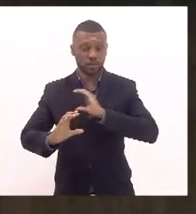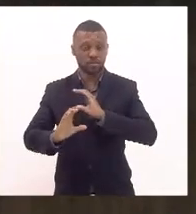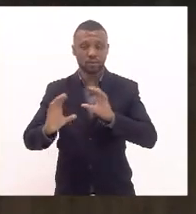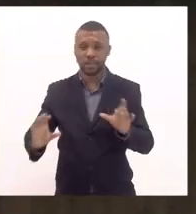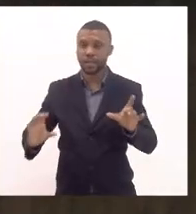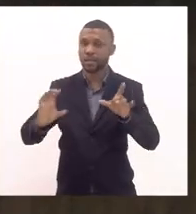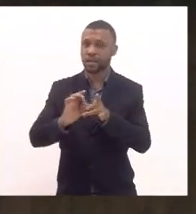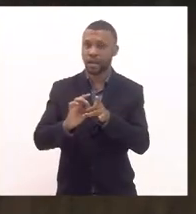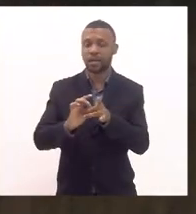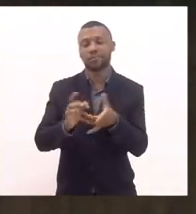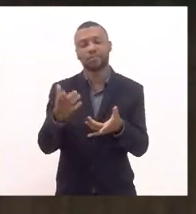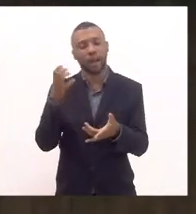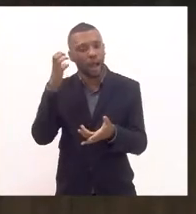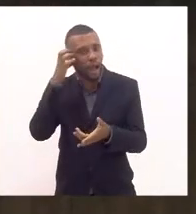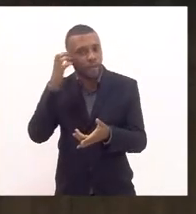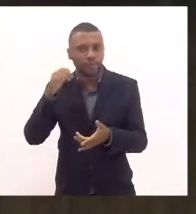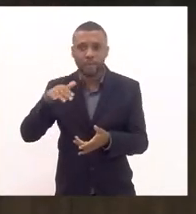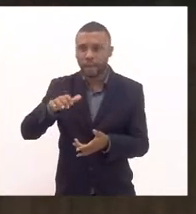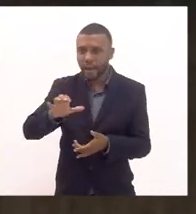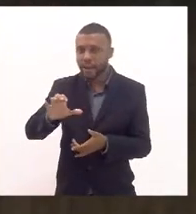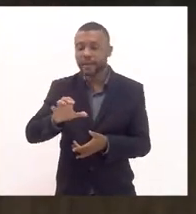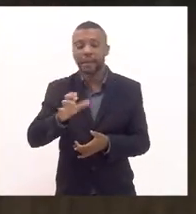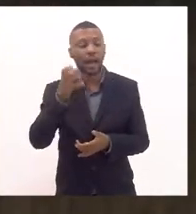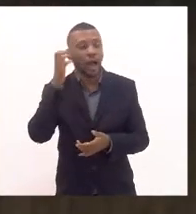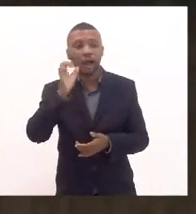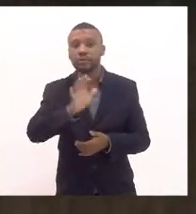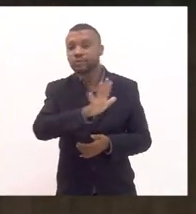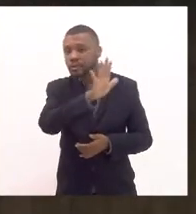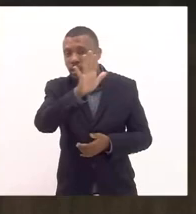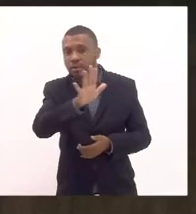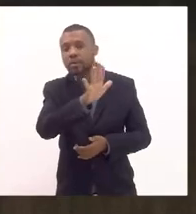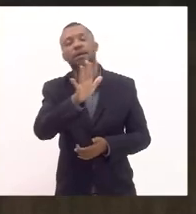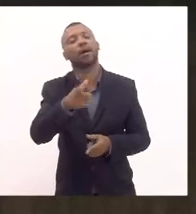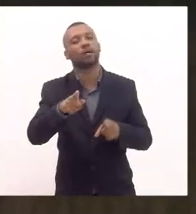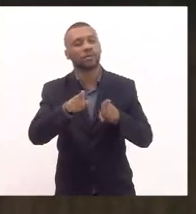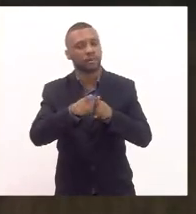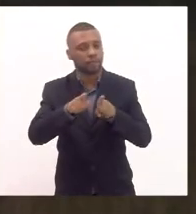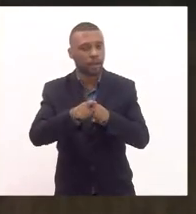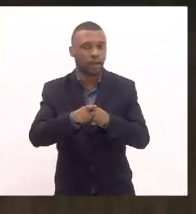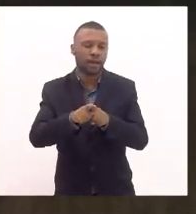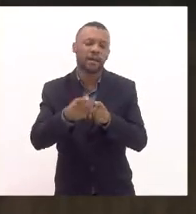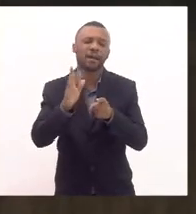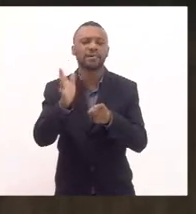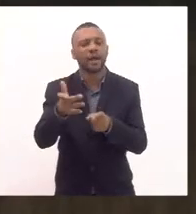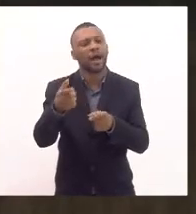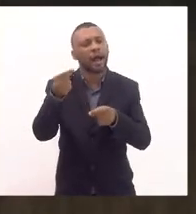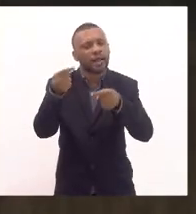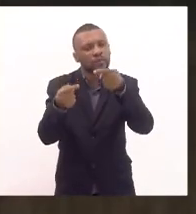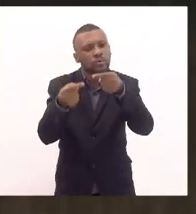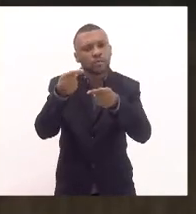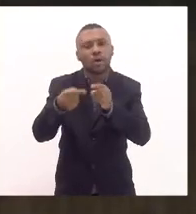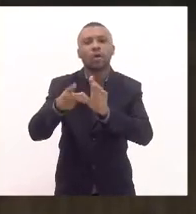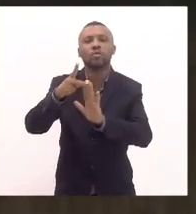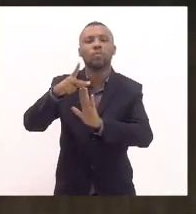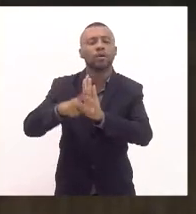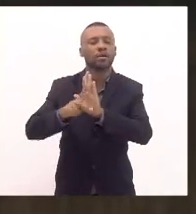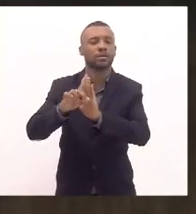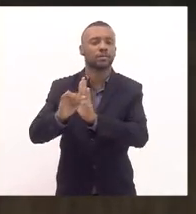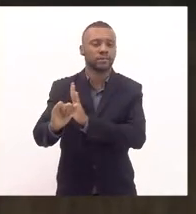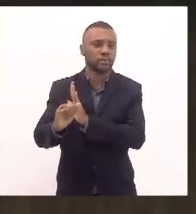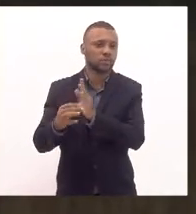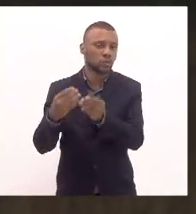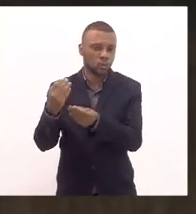qual faz parte tanto rádio MEC quanto a Rádio Nacional já disse aqui fazendo a discussão do projeto o